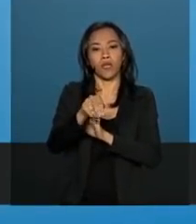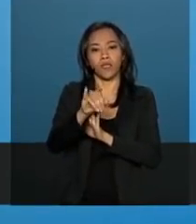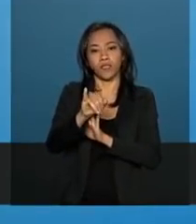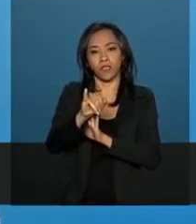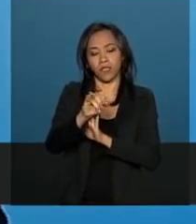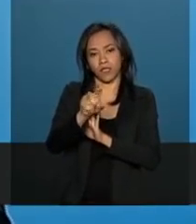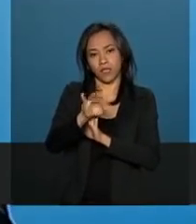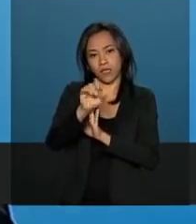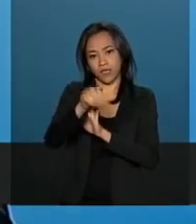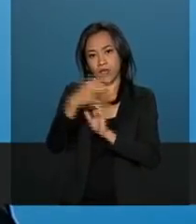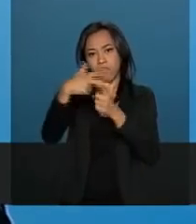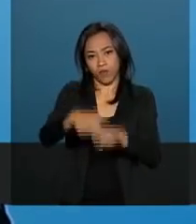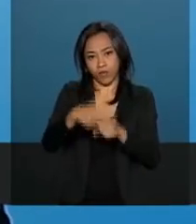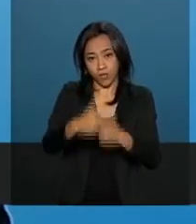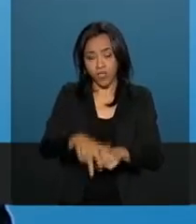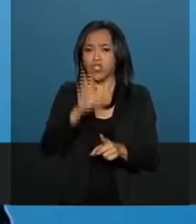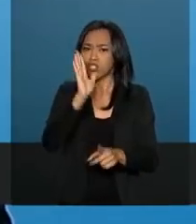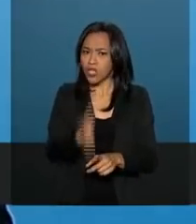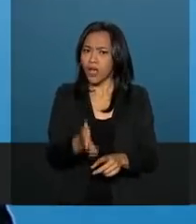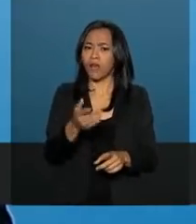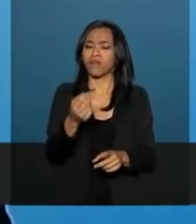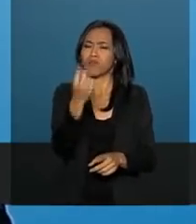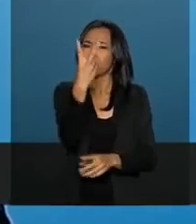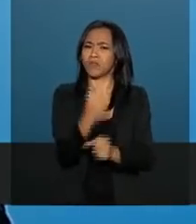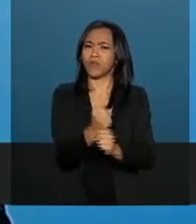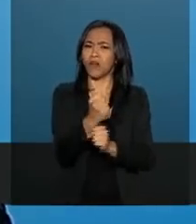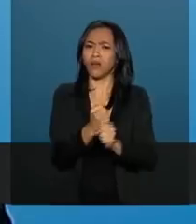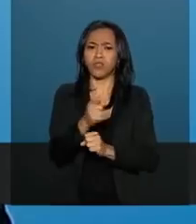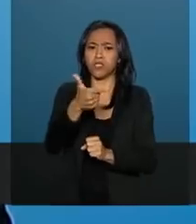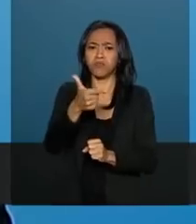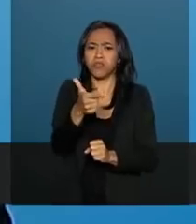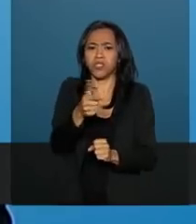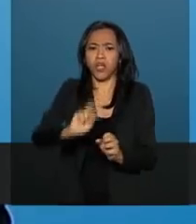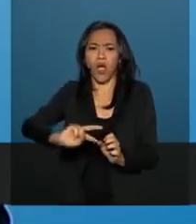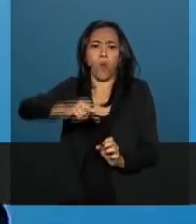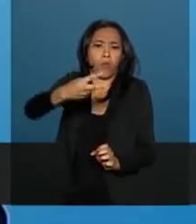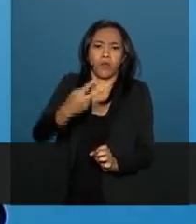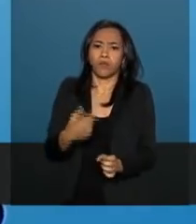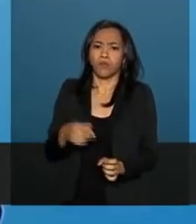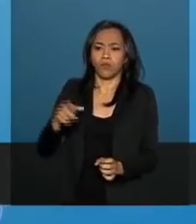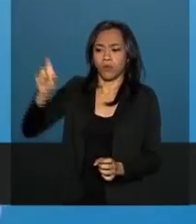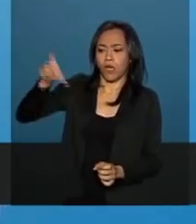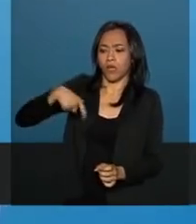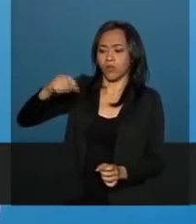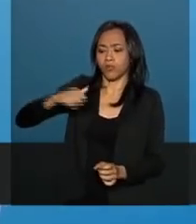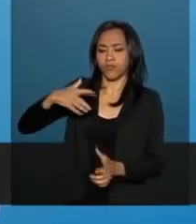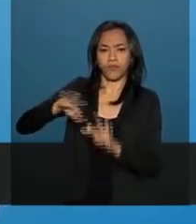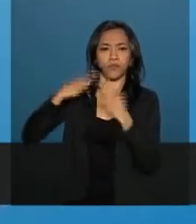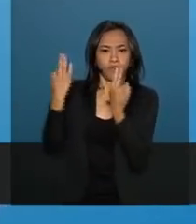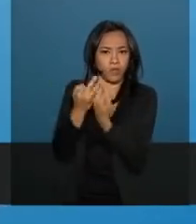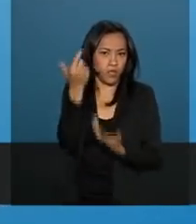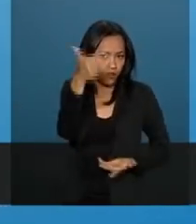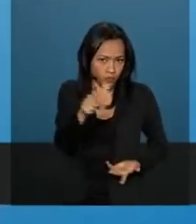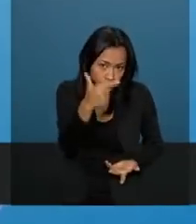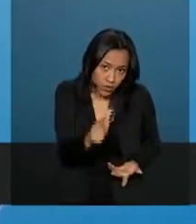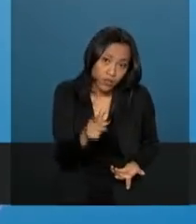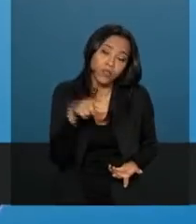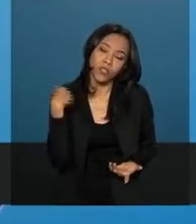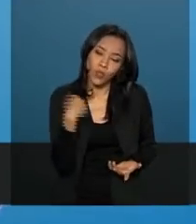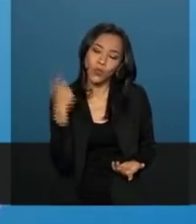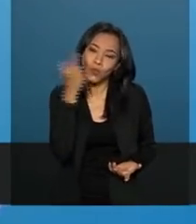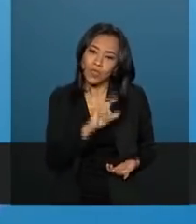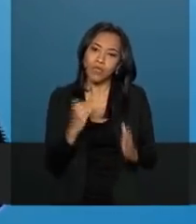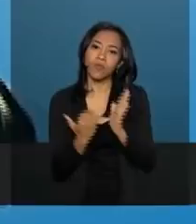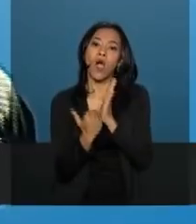Bolsa Família. Há mais de 2 anos não se dava aumento, e nós demos um primeiro aumento acima da inflação, um segundo aumento também acima da